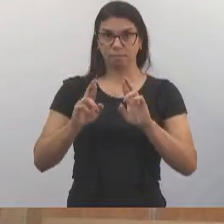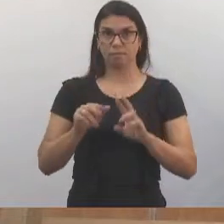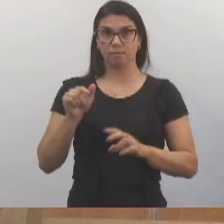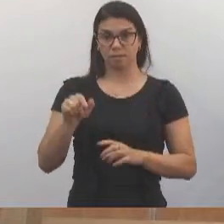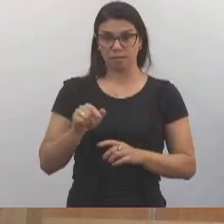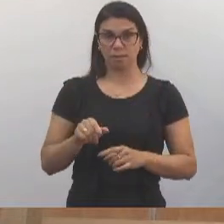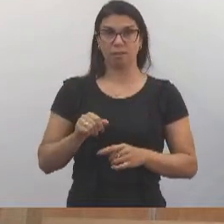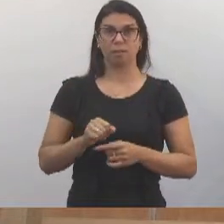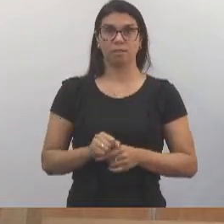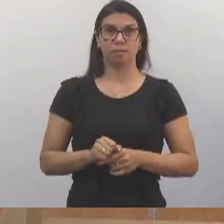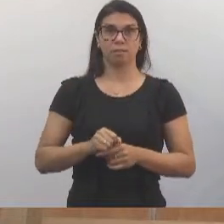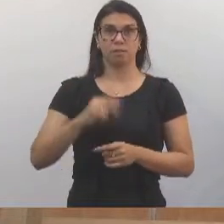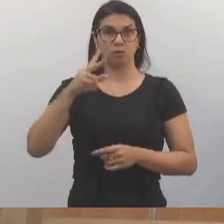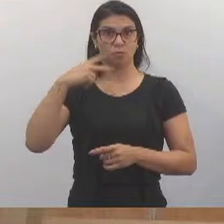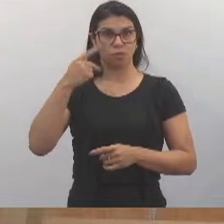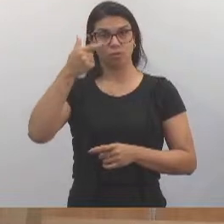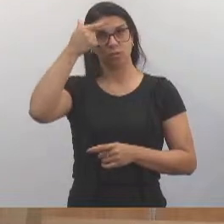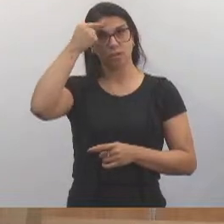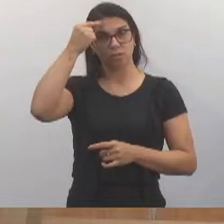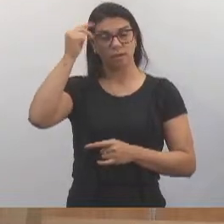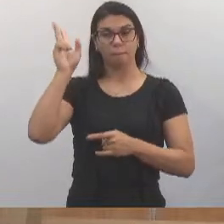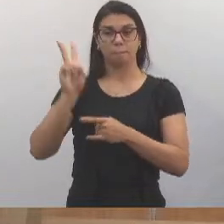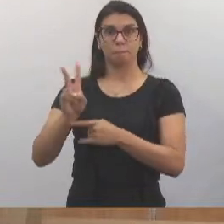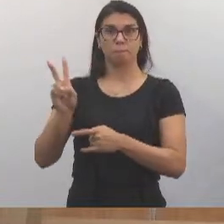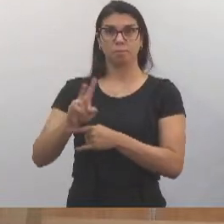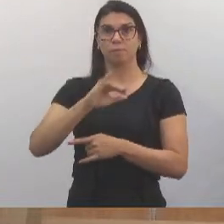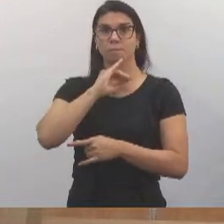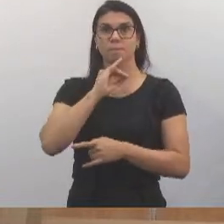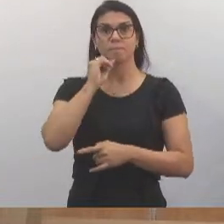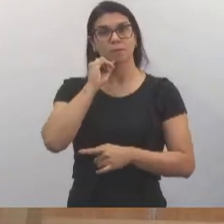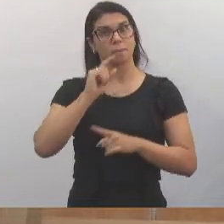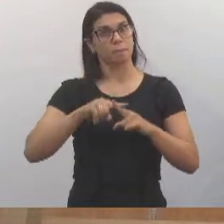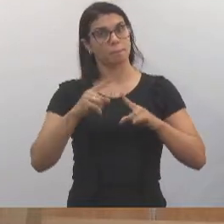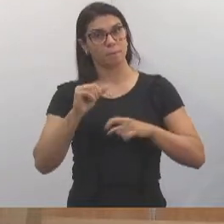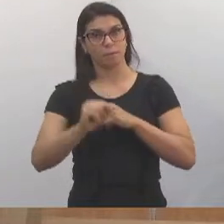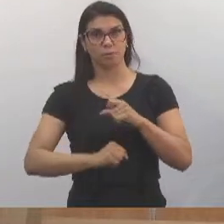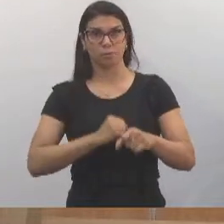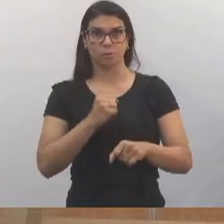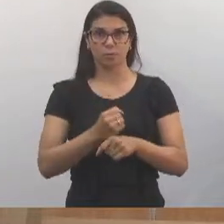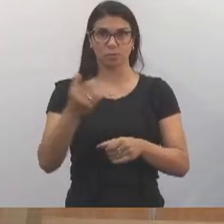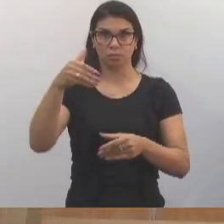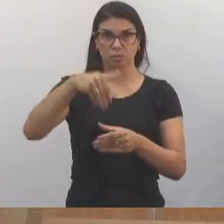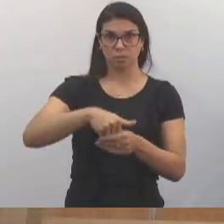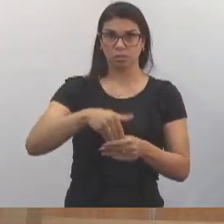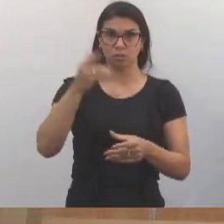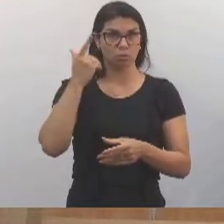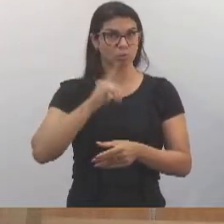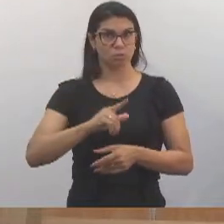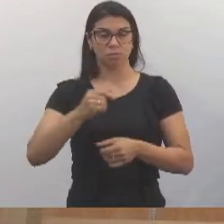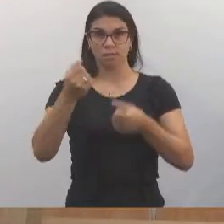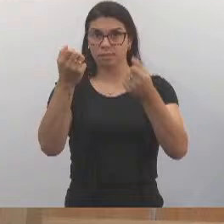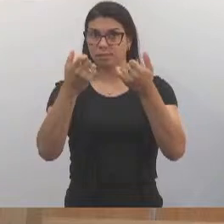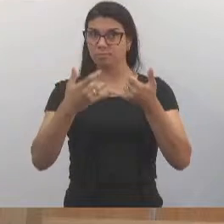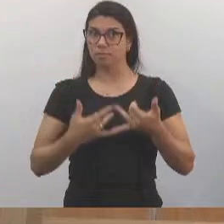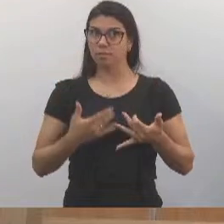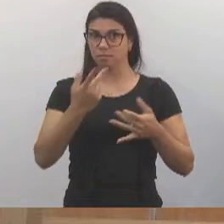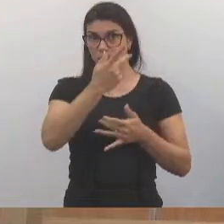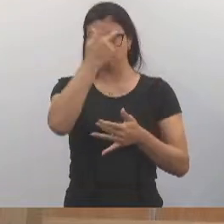prefeito Isaías, mas daí, chega num ano de eleição como esse, a gente não consegue explicar para o